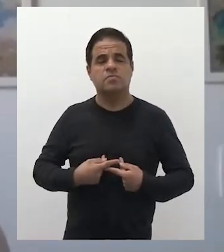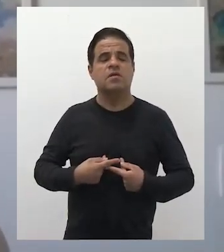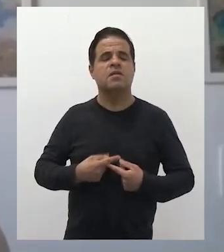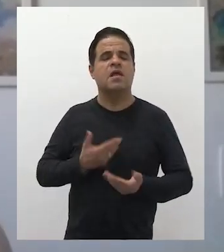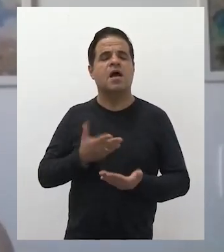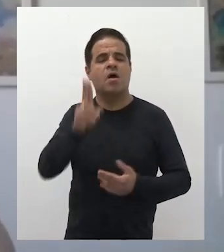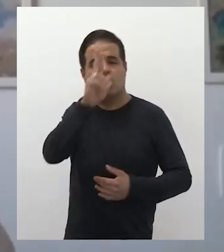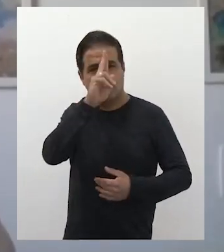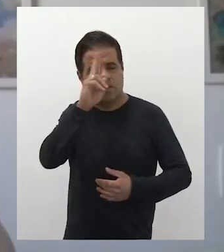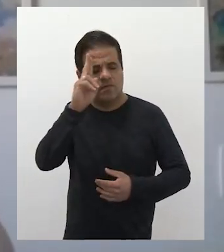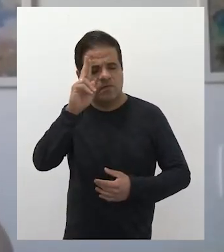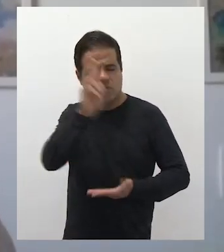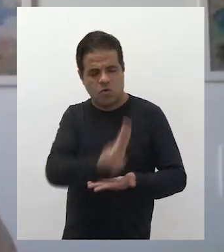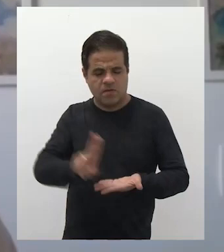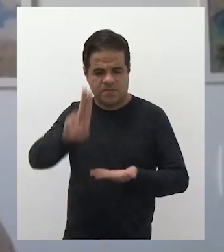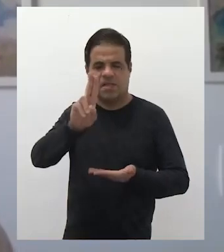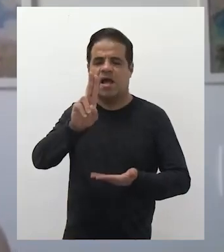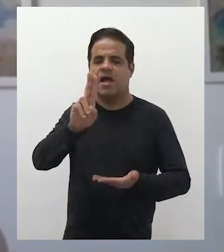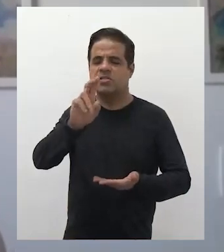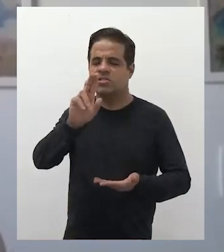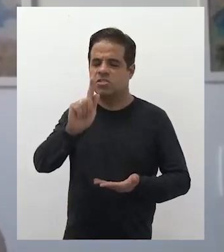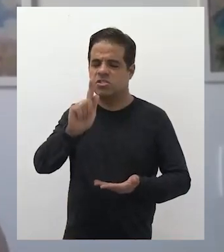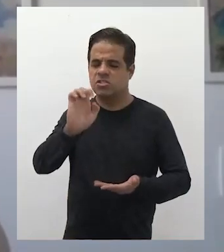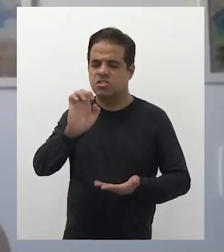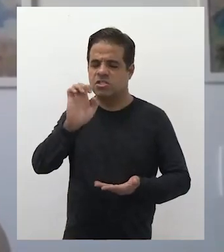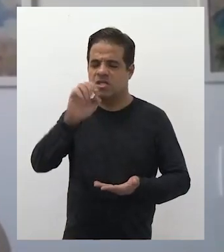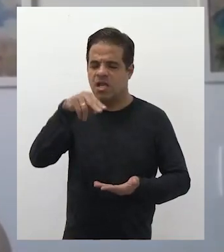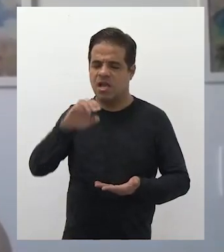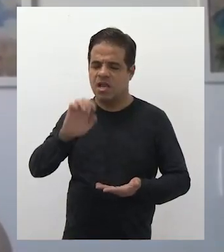Genebra, na Suíça. E uma colega de classe minha,